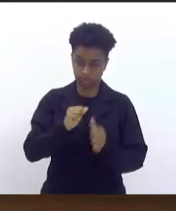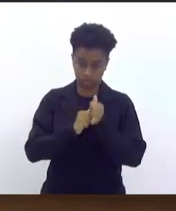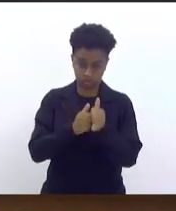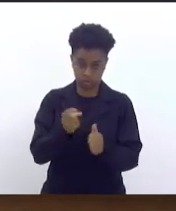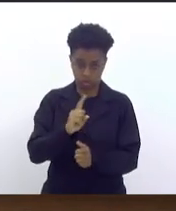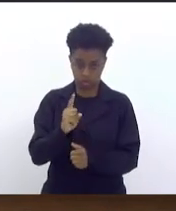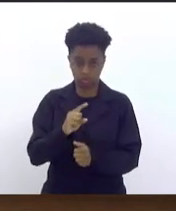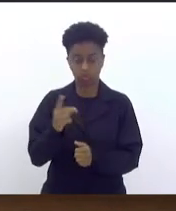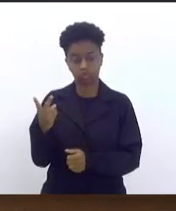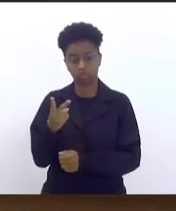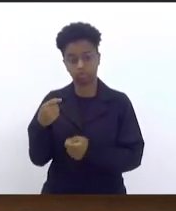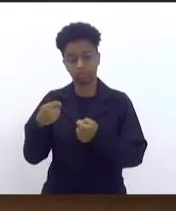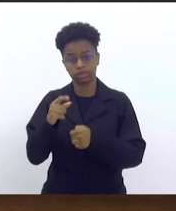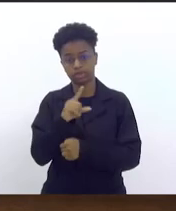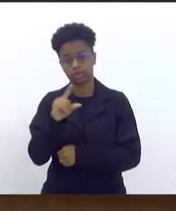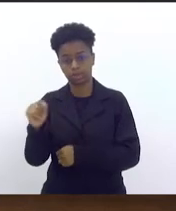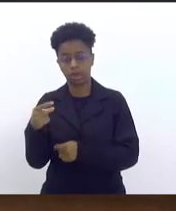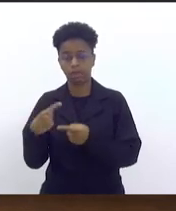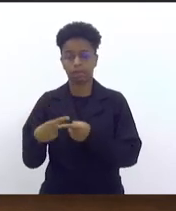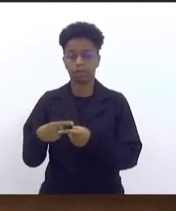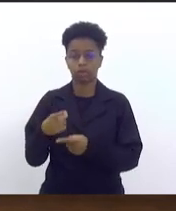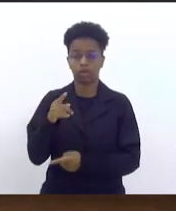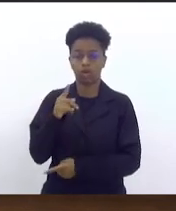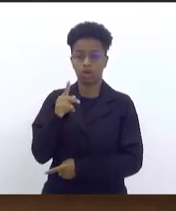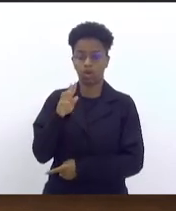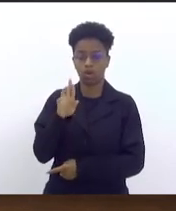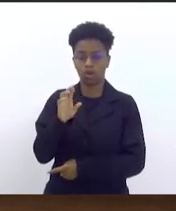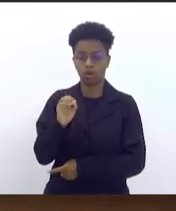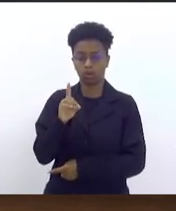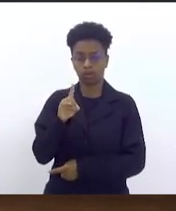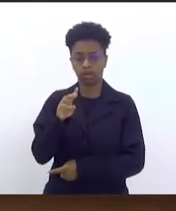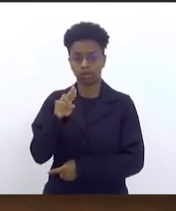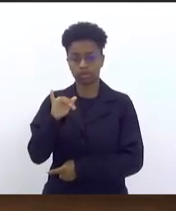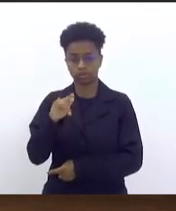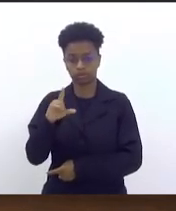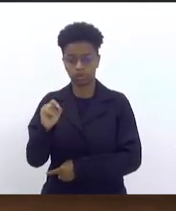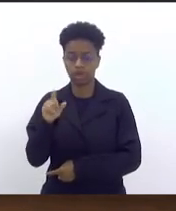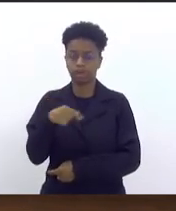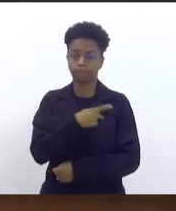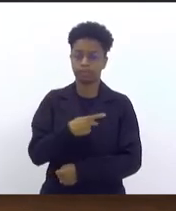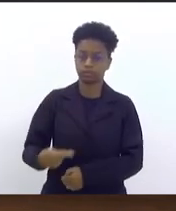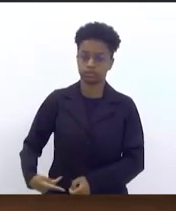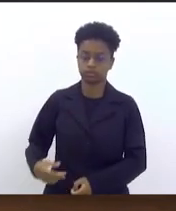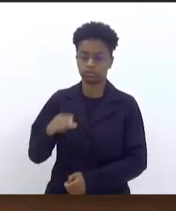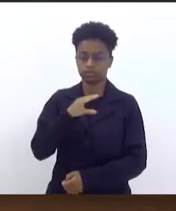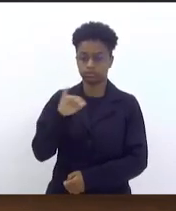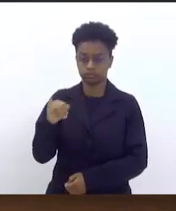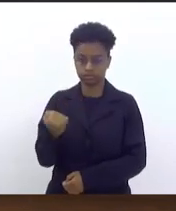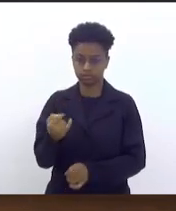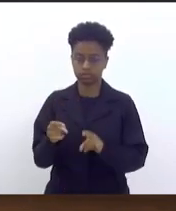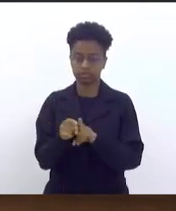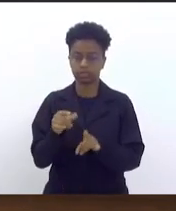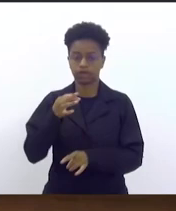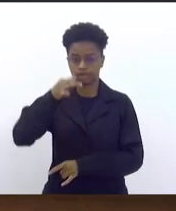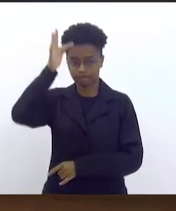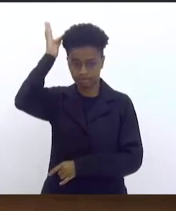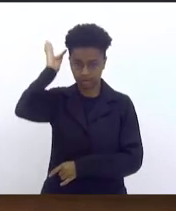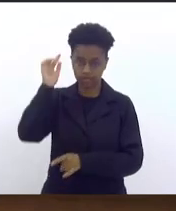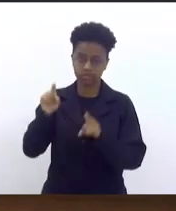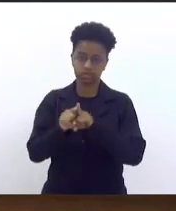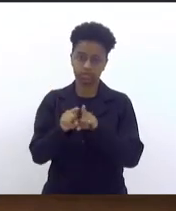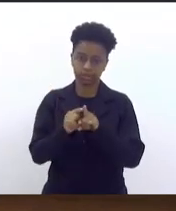ausentar porque o Rodrigo Amorim ele é presidente da Comissão da ccj e o deputado Fred Pacheco é membro também